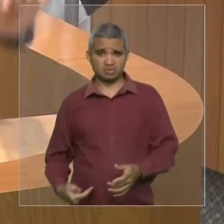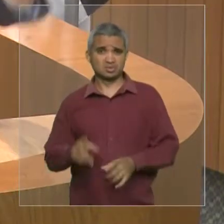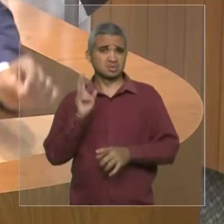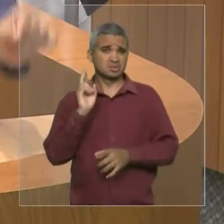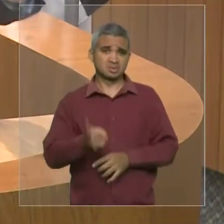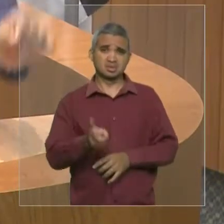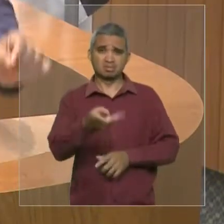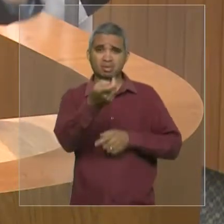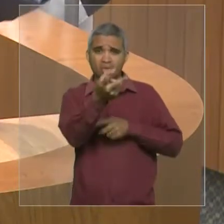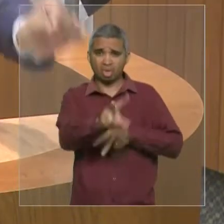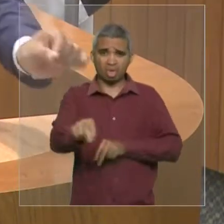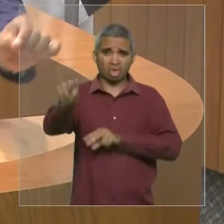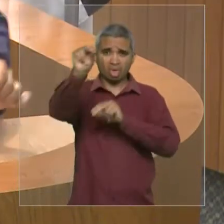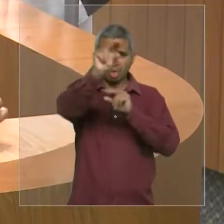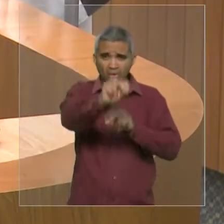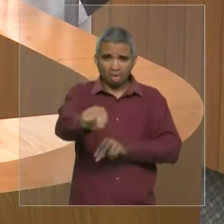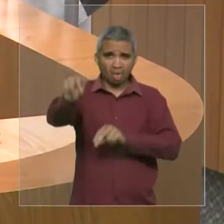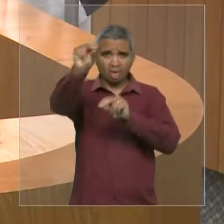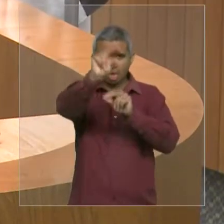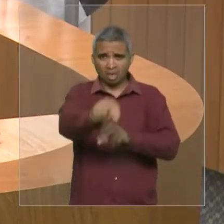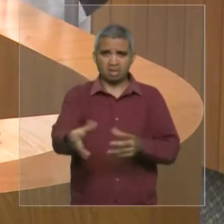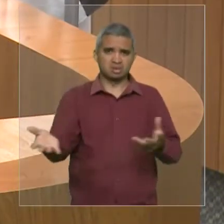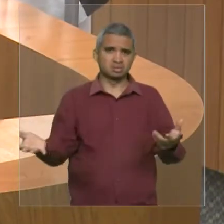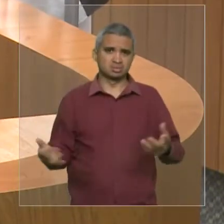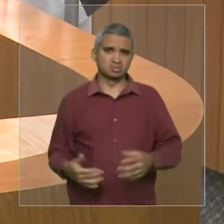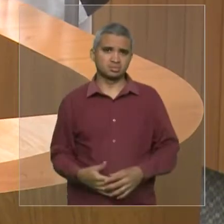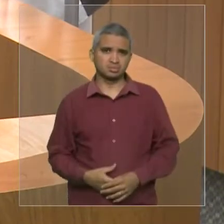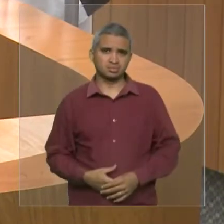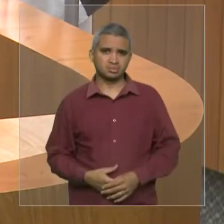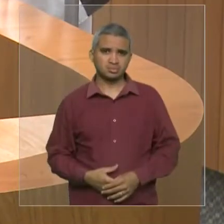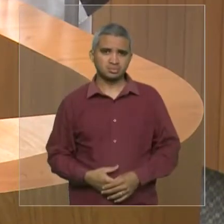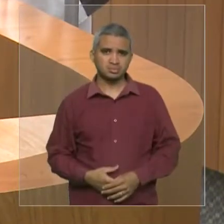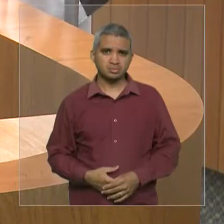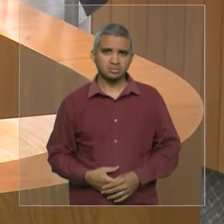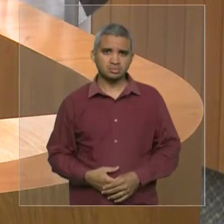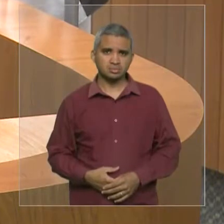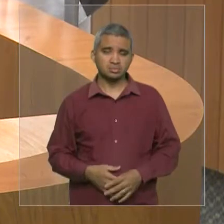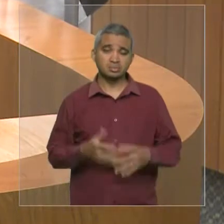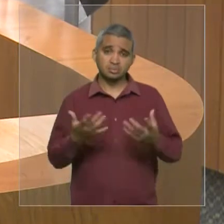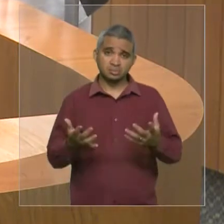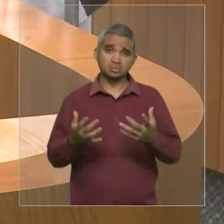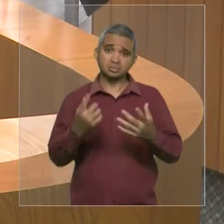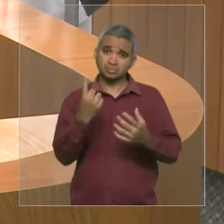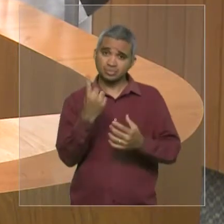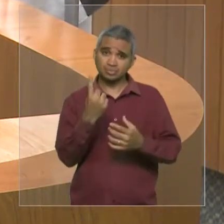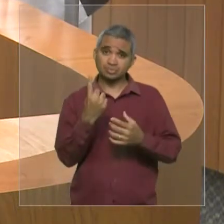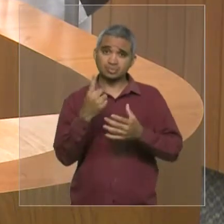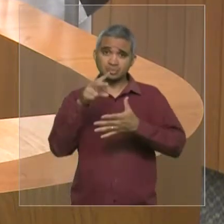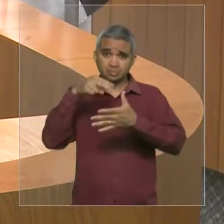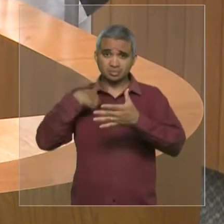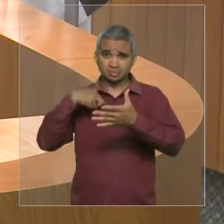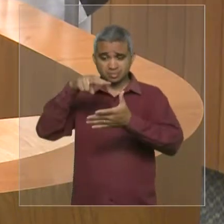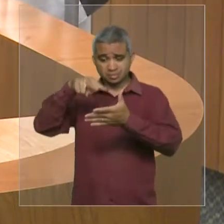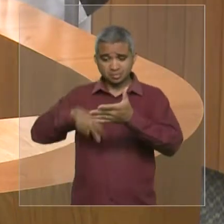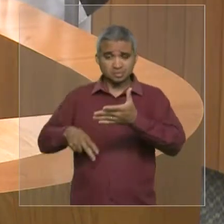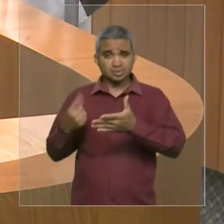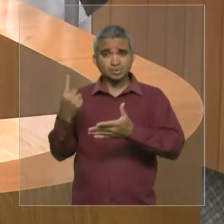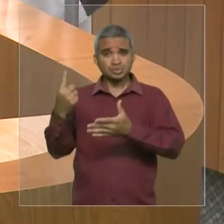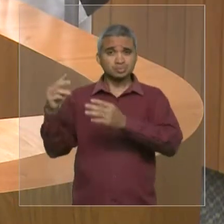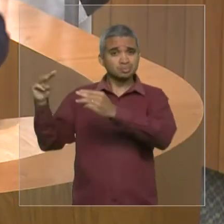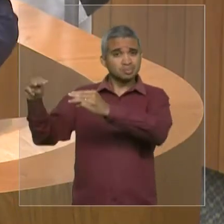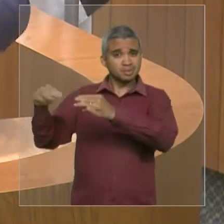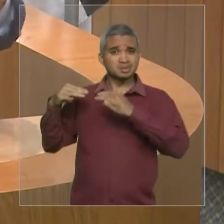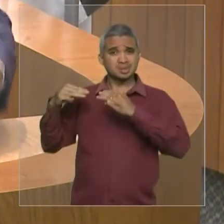dos vários relatos que recebemos. E essa situação da delegacia, que está sem internet, desde sexta-feira, problema no